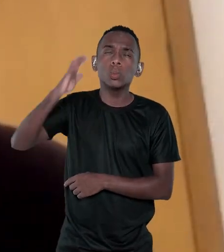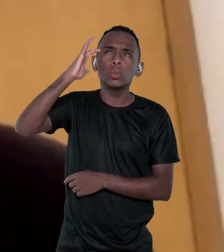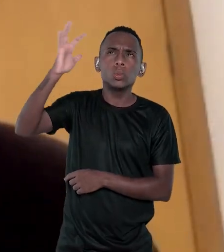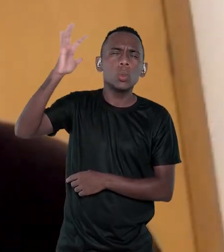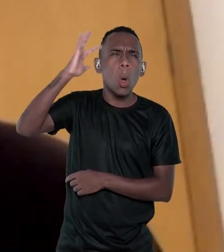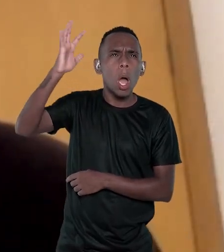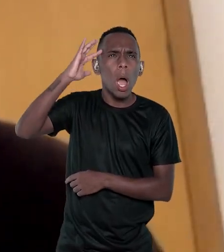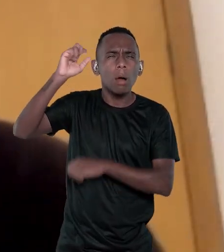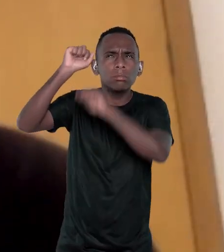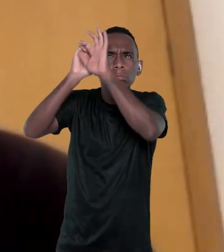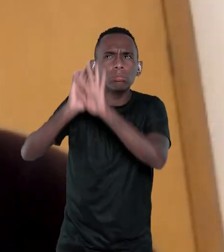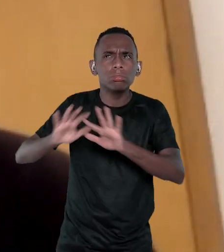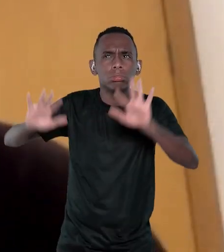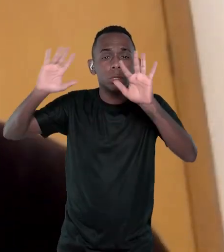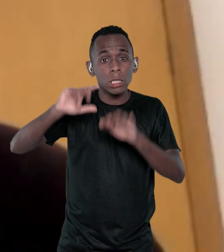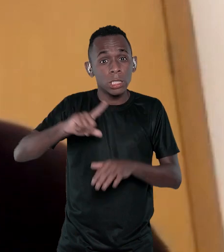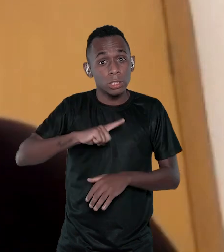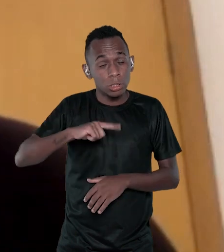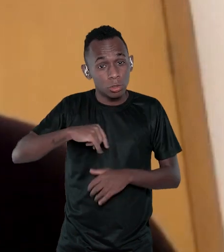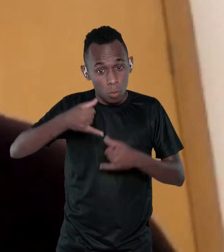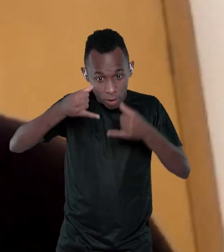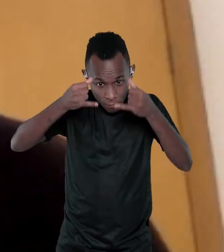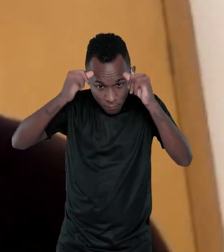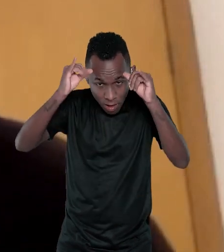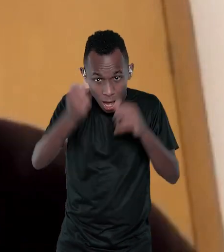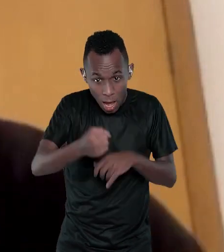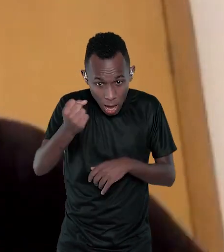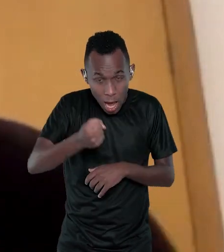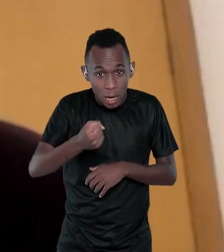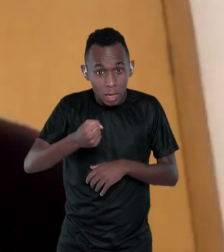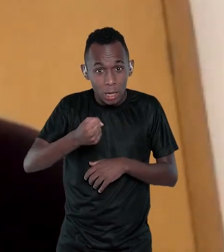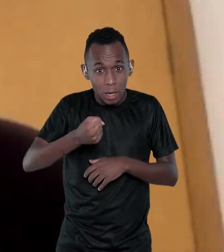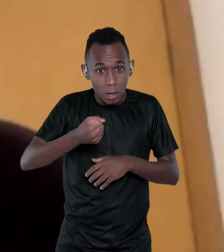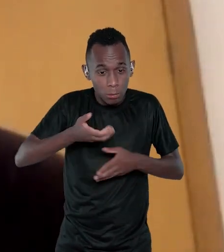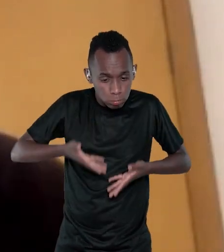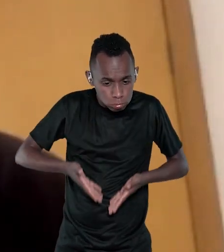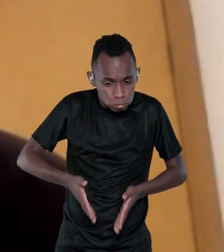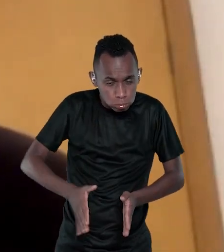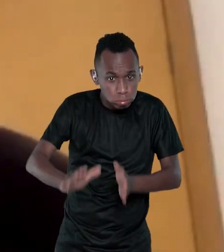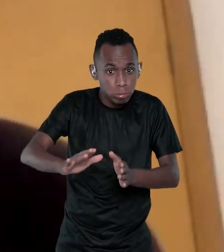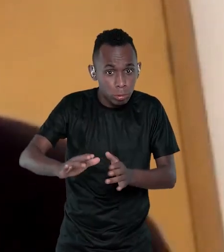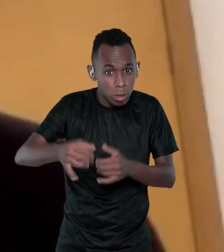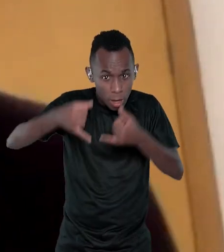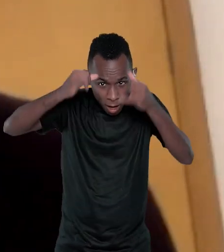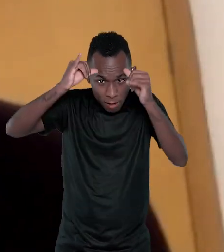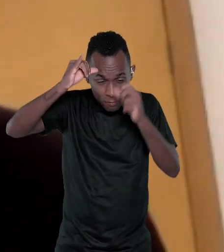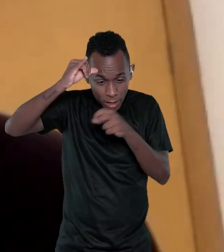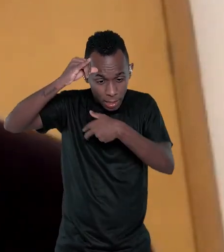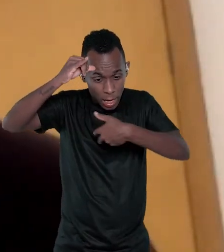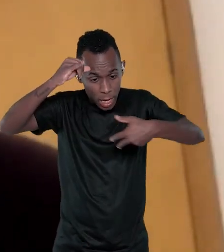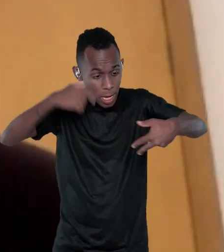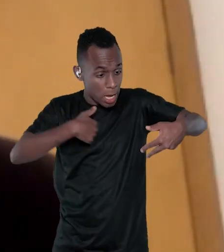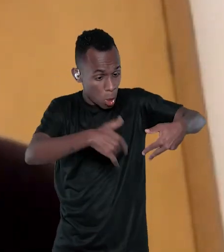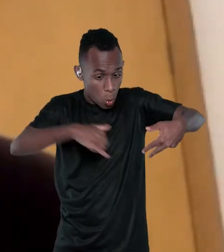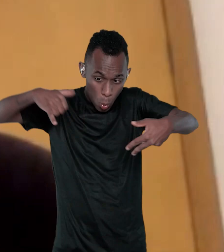Eu sonhava que tinha uma vaca parida no meio dessa boiada e que corria atrás de